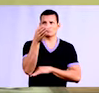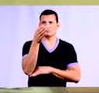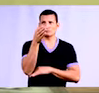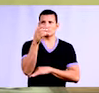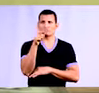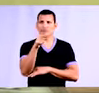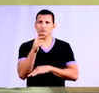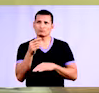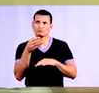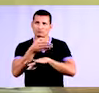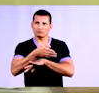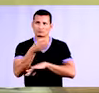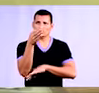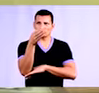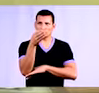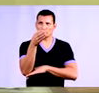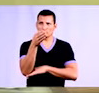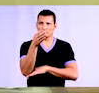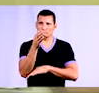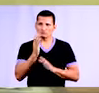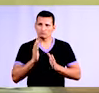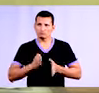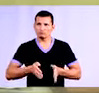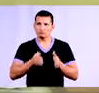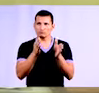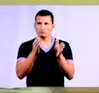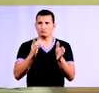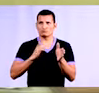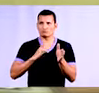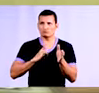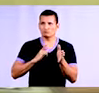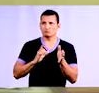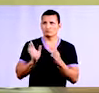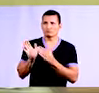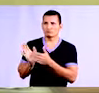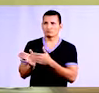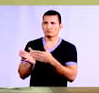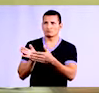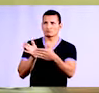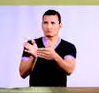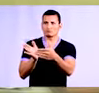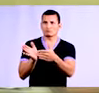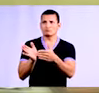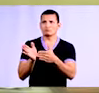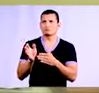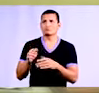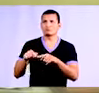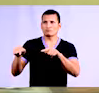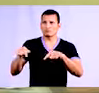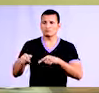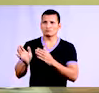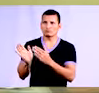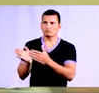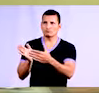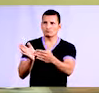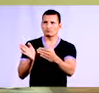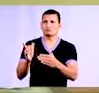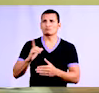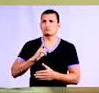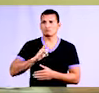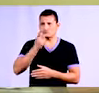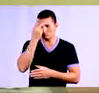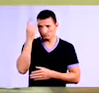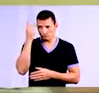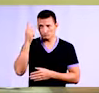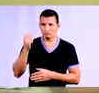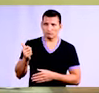hotel, entra no corredor do hotel, você tem os quartos, 01, 02, 03, 04, 05, e cada um desses quartos tem gente, tem